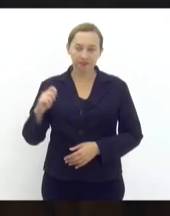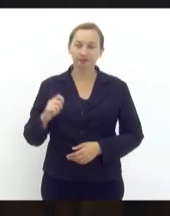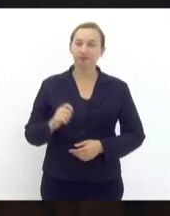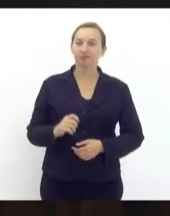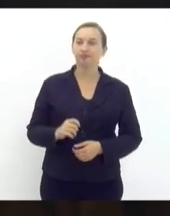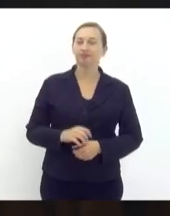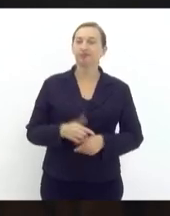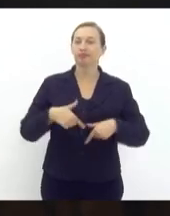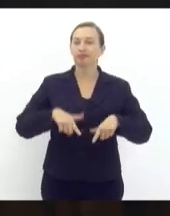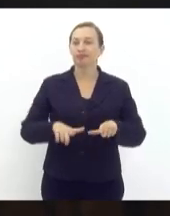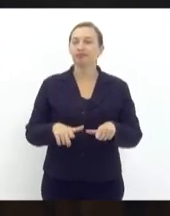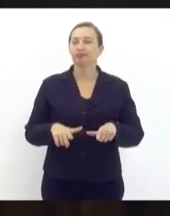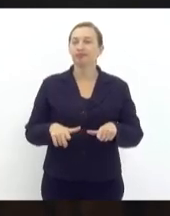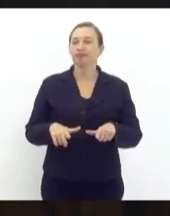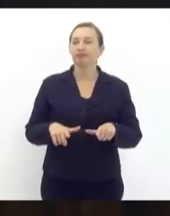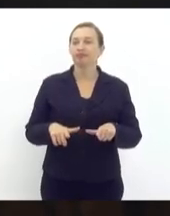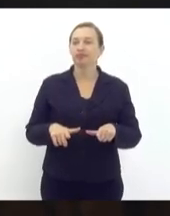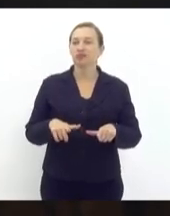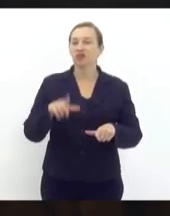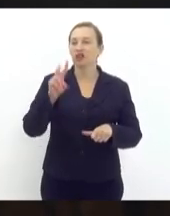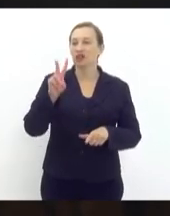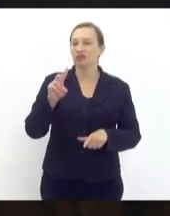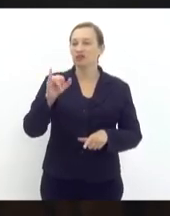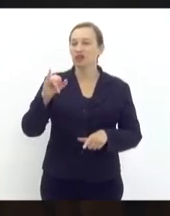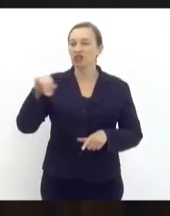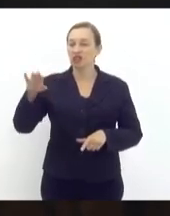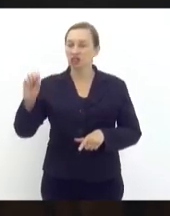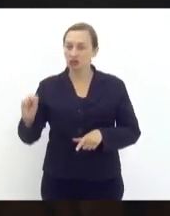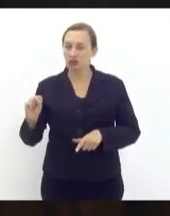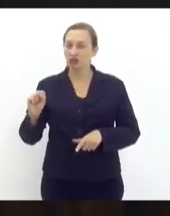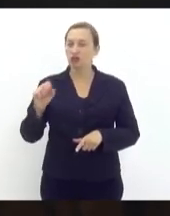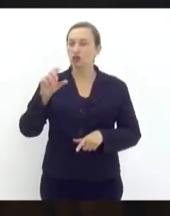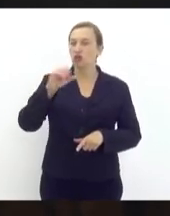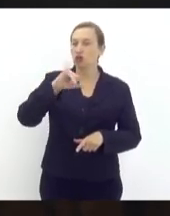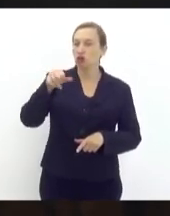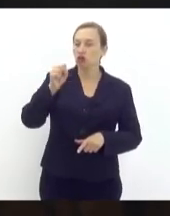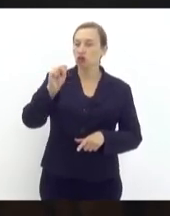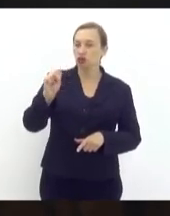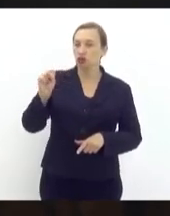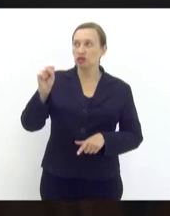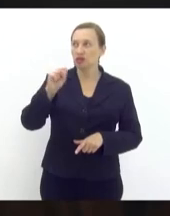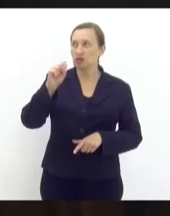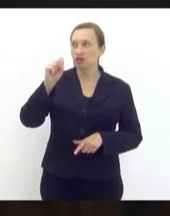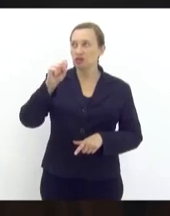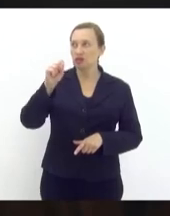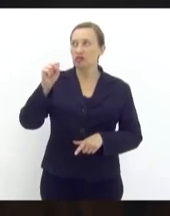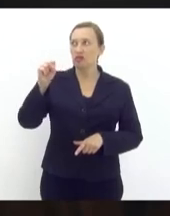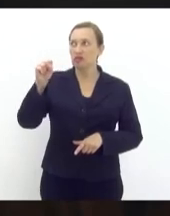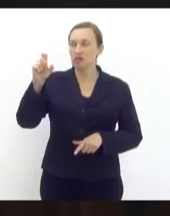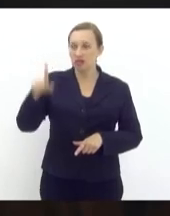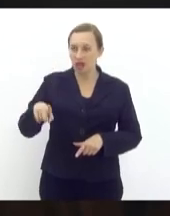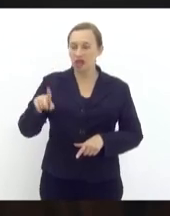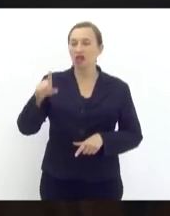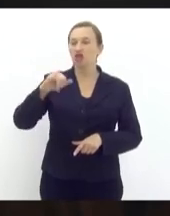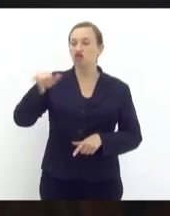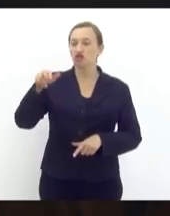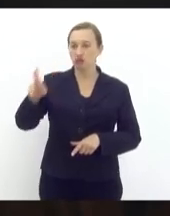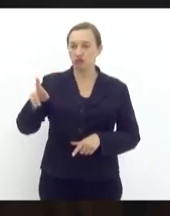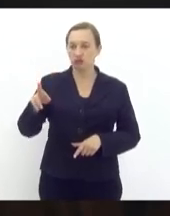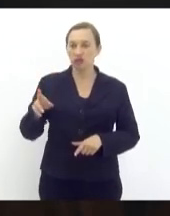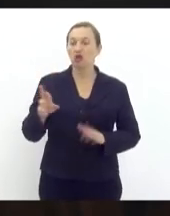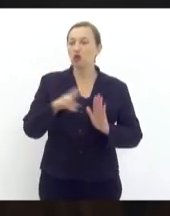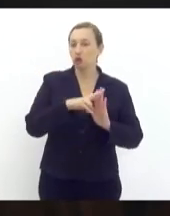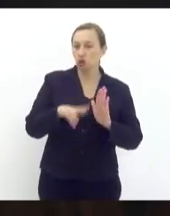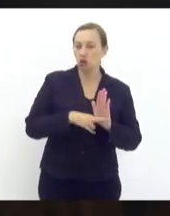respectivo diploma e lustre Vinícius José Paixão de Oliveira Júnior prendendo de pareceres da comissão de